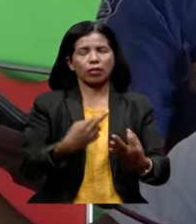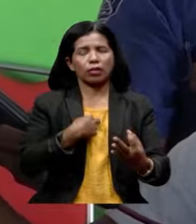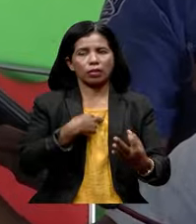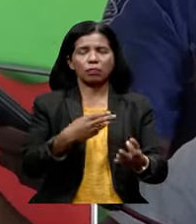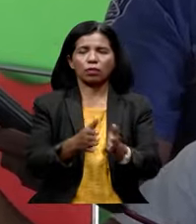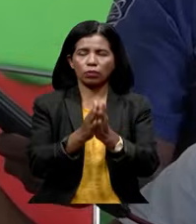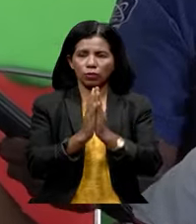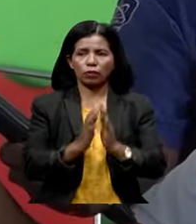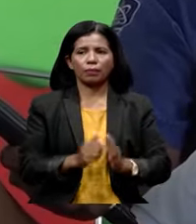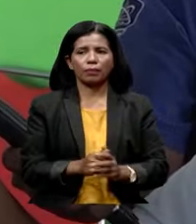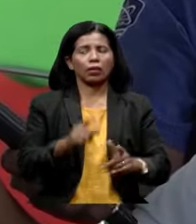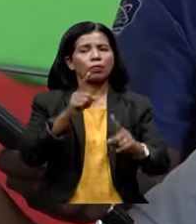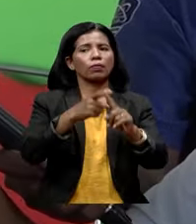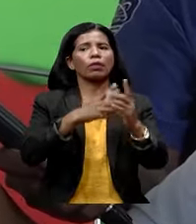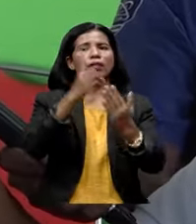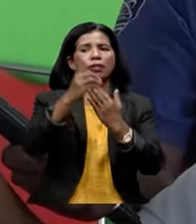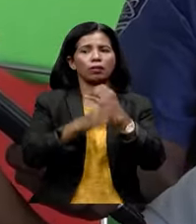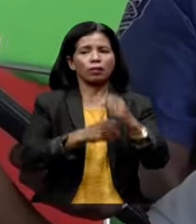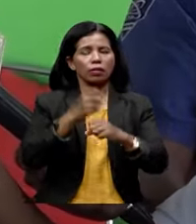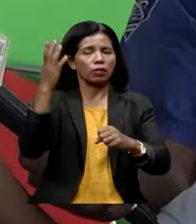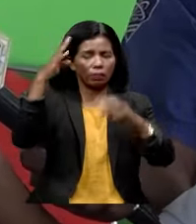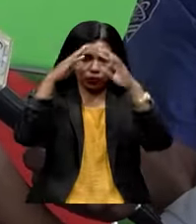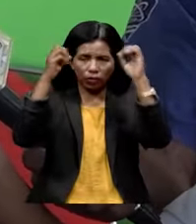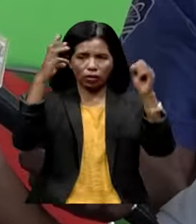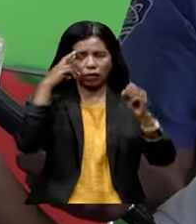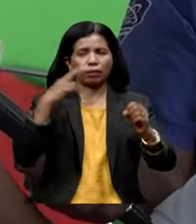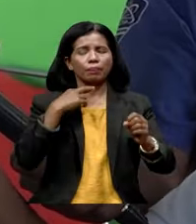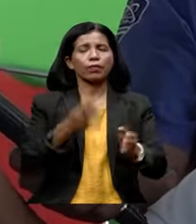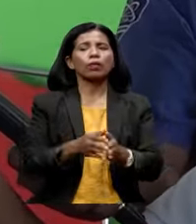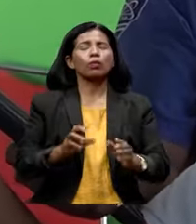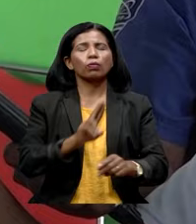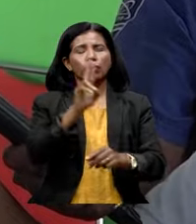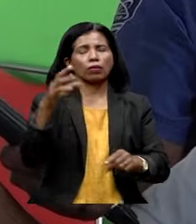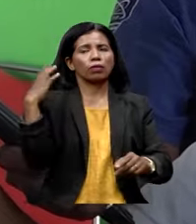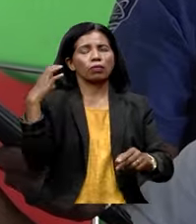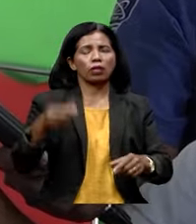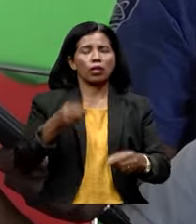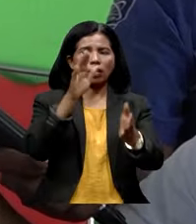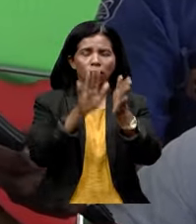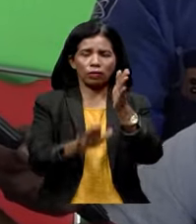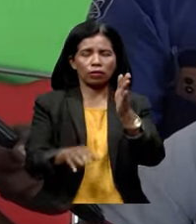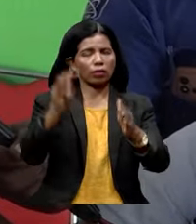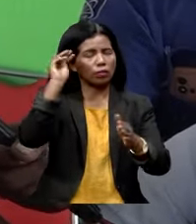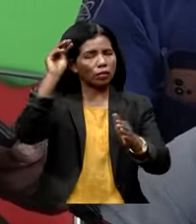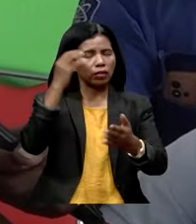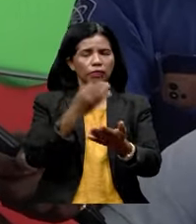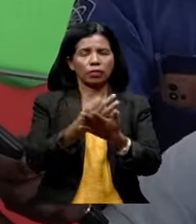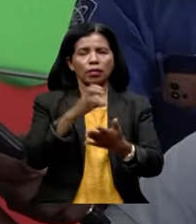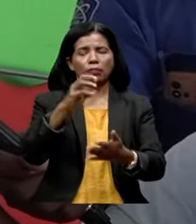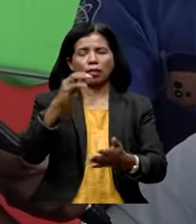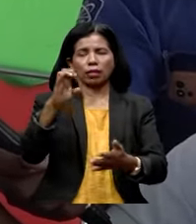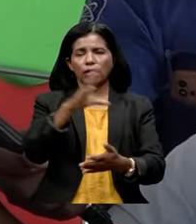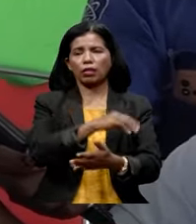los. Fulano de dezembro, Tinancotoc, presidente da República José Ramos Horta, usa a competência foi indulto para ex-ministra Finanças Emília Pires,